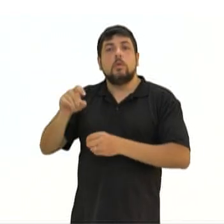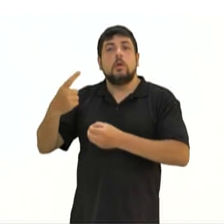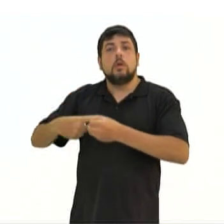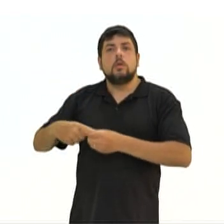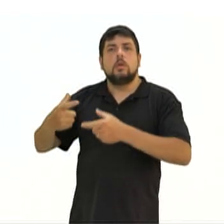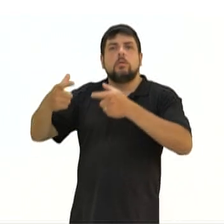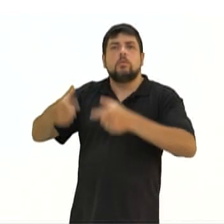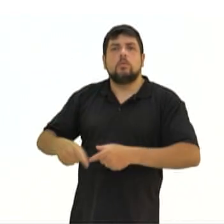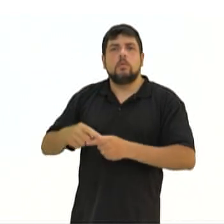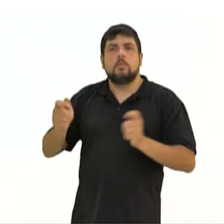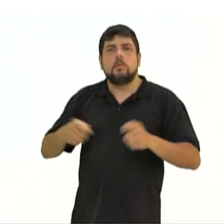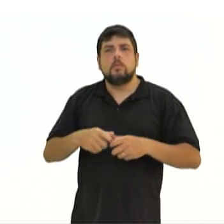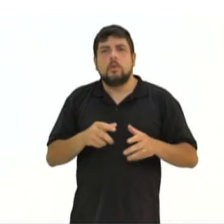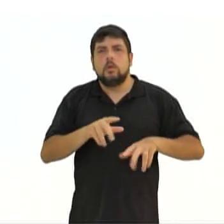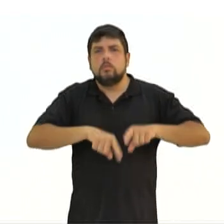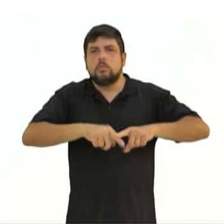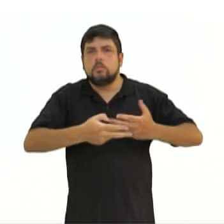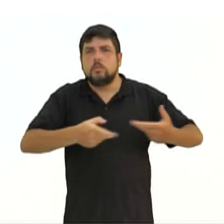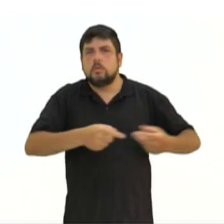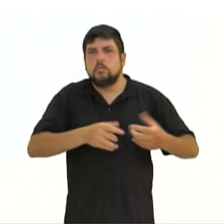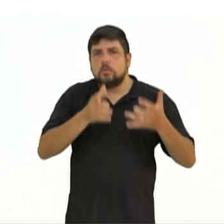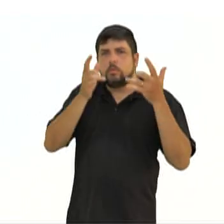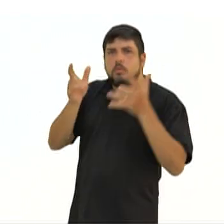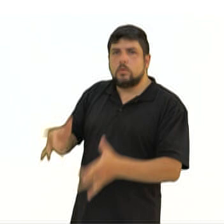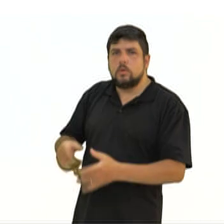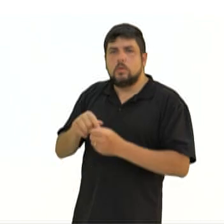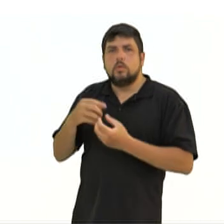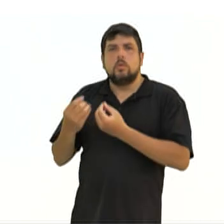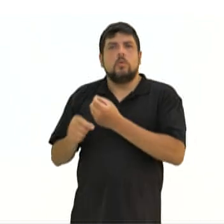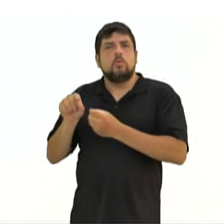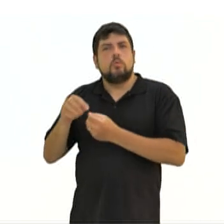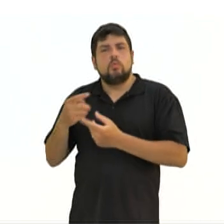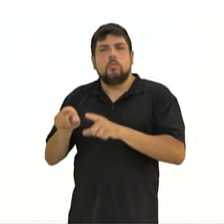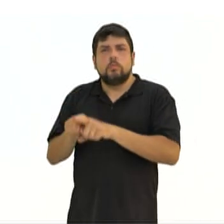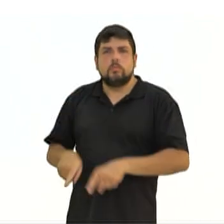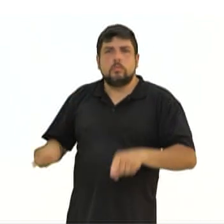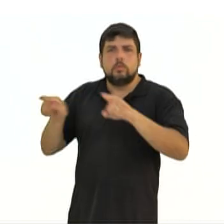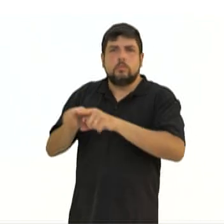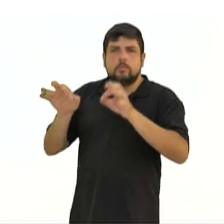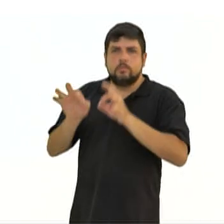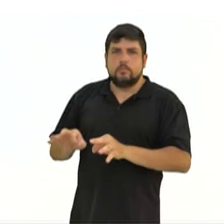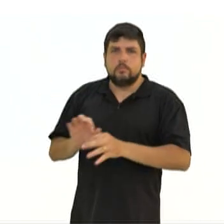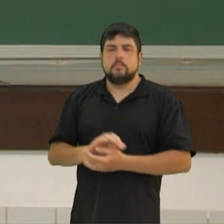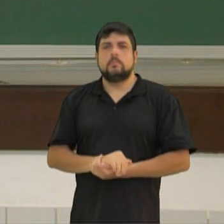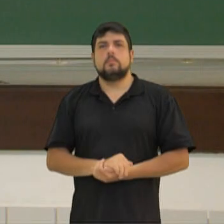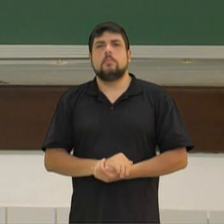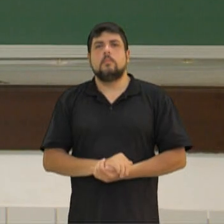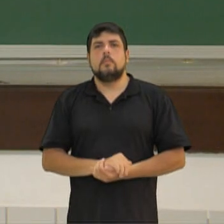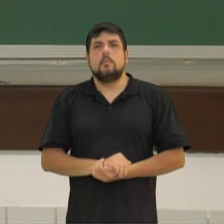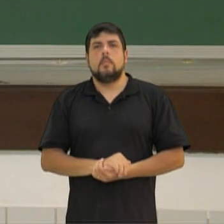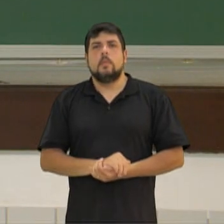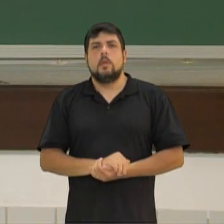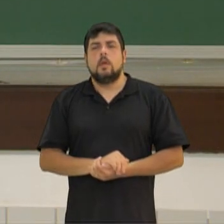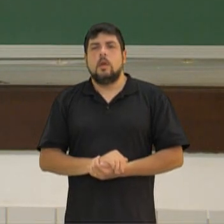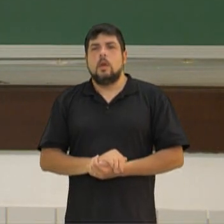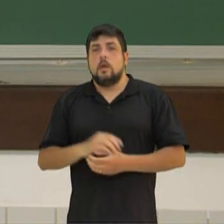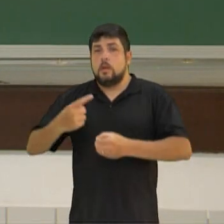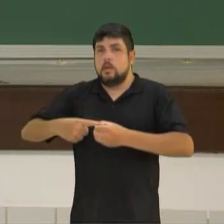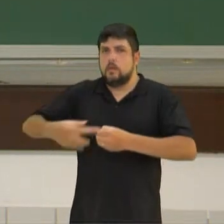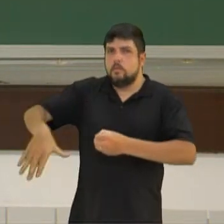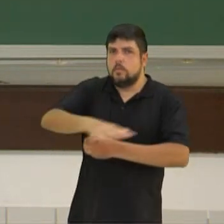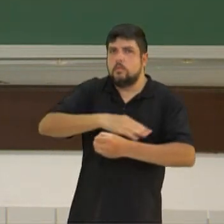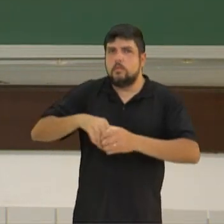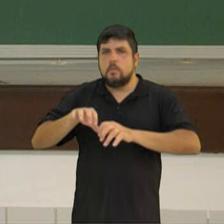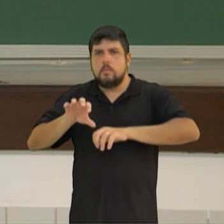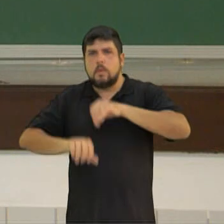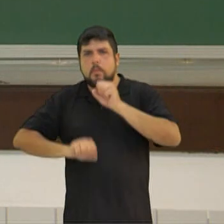você possa descartar adequadamente esse equipamento para que seja feita uma reciclagem adequada. Lá na mineração urbana, que vimos fotos